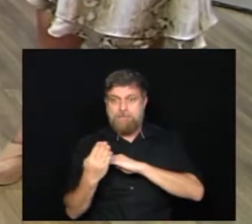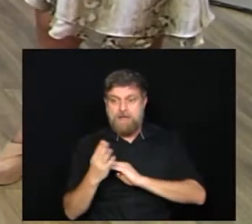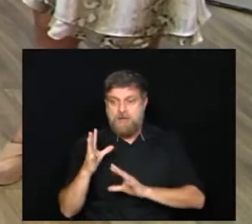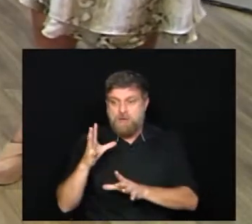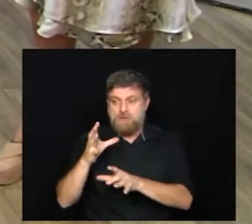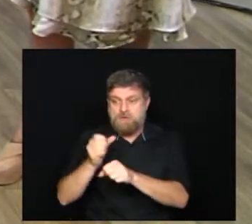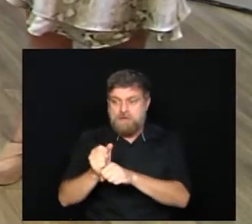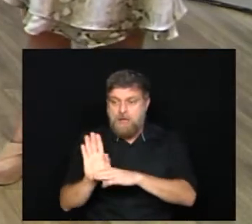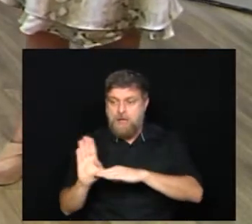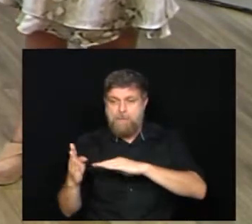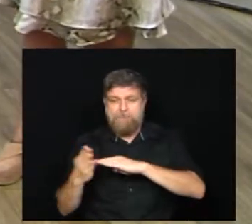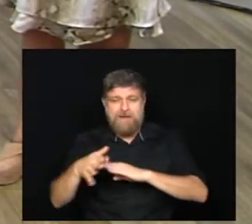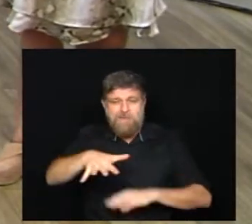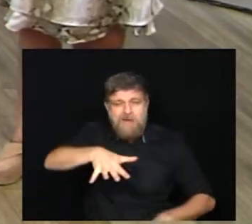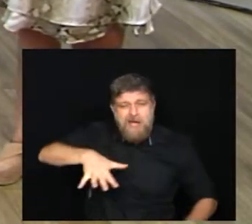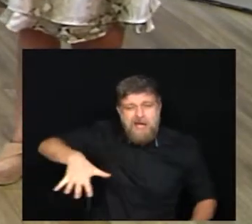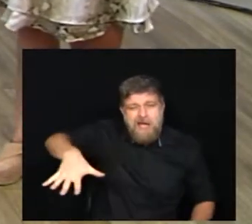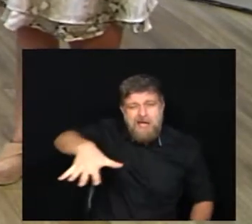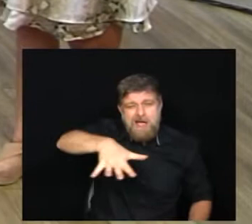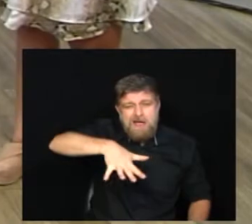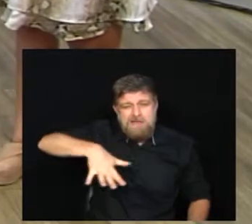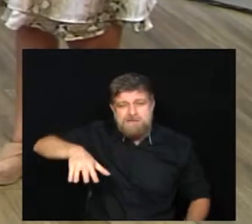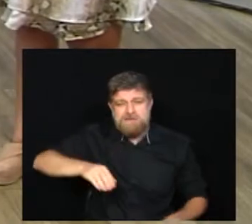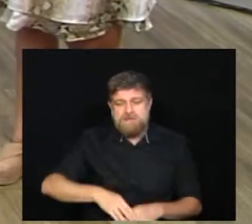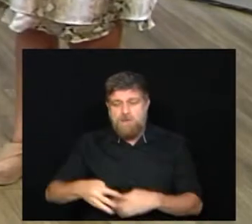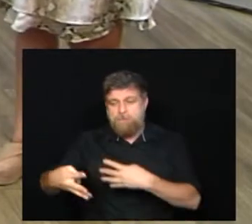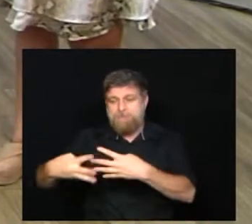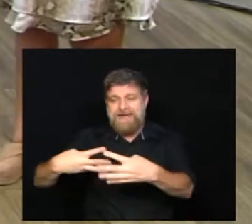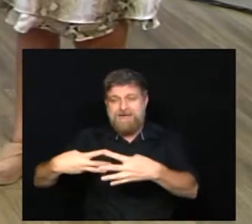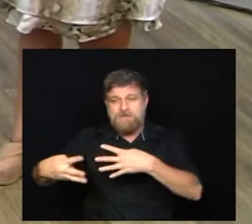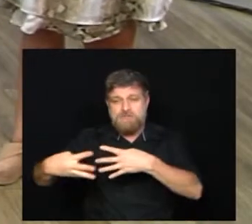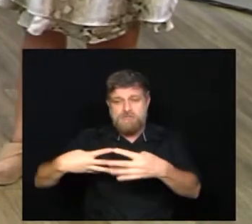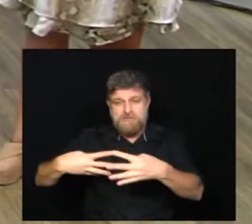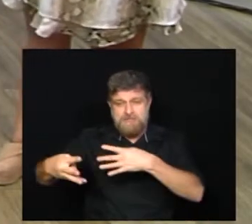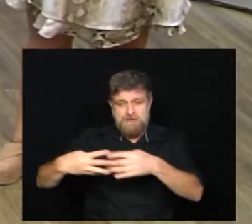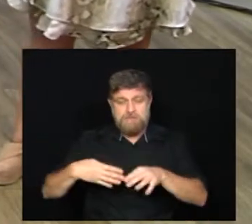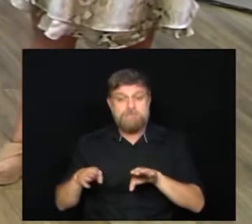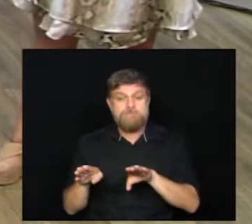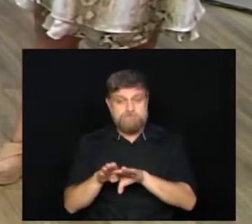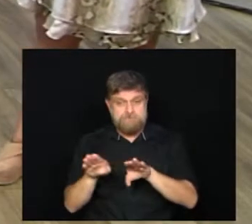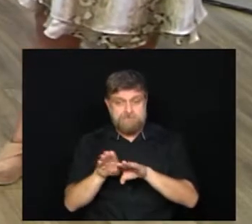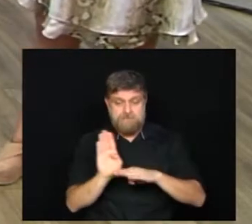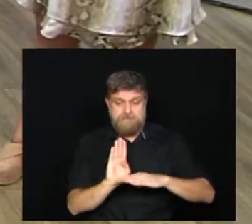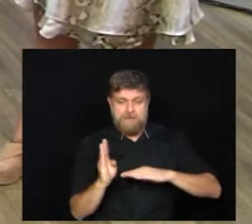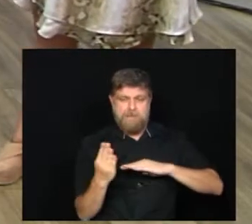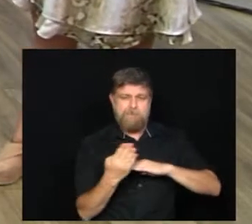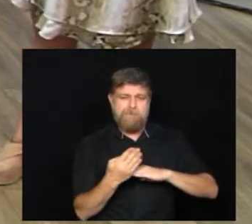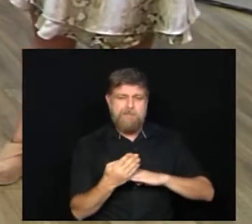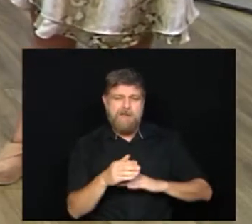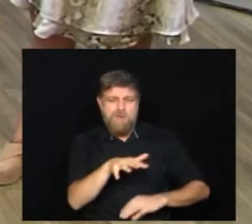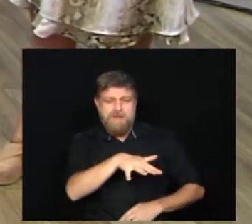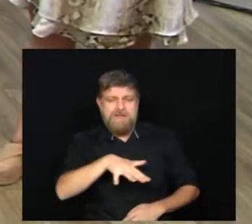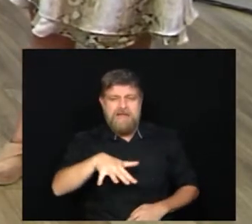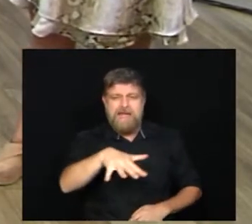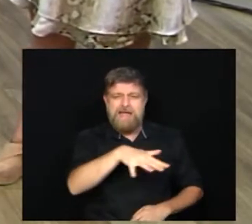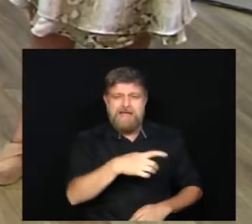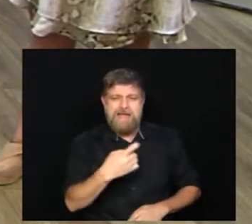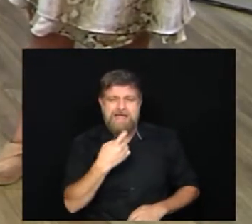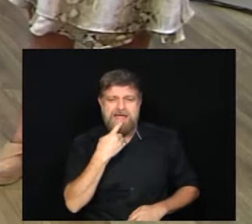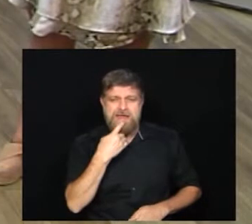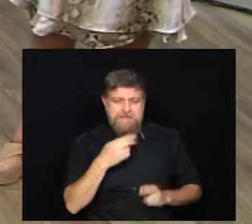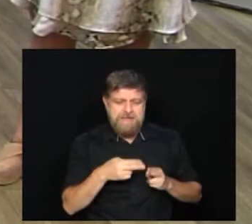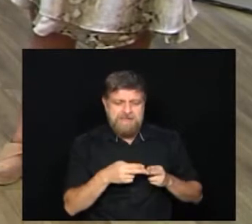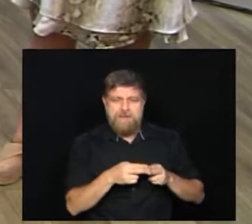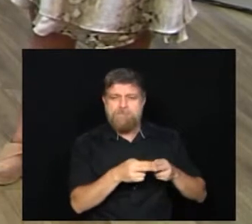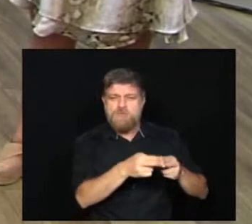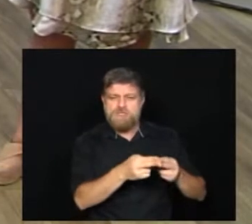são bairros ali da região do distrito de Barão Geraldo e também bairros ali que ficam na saída da Campinas Mogi, porque